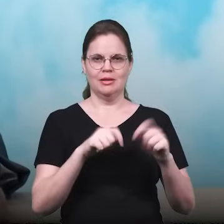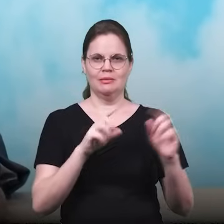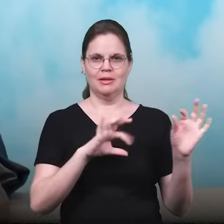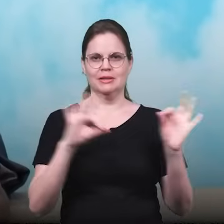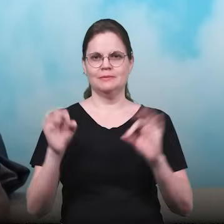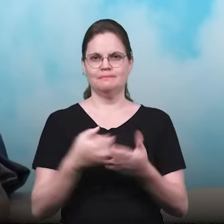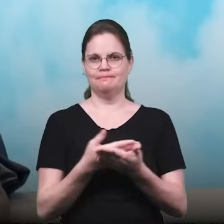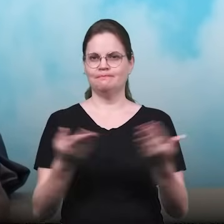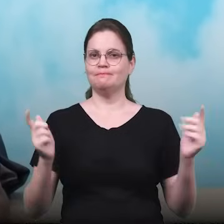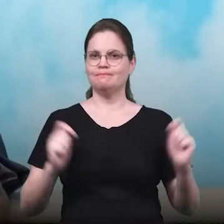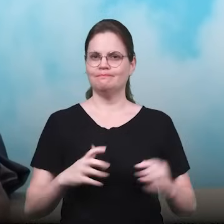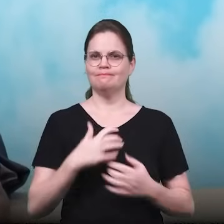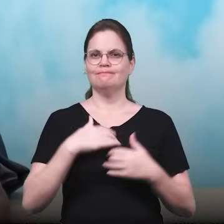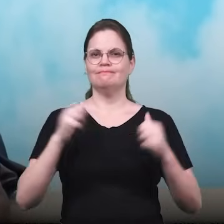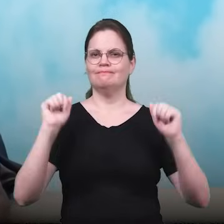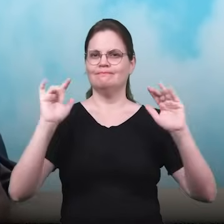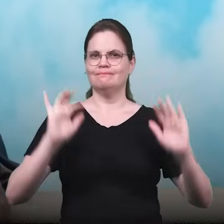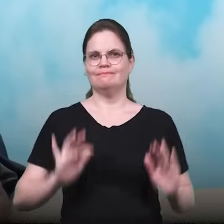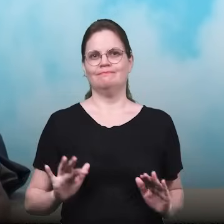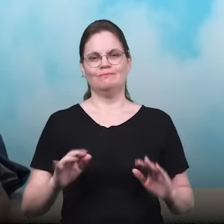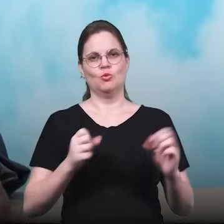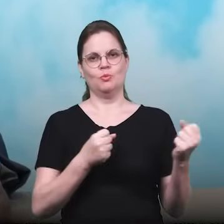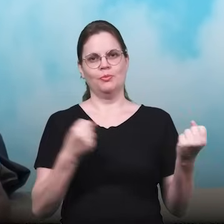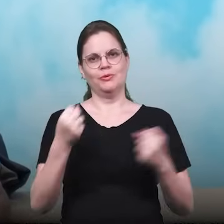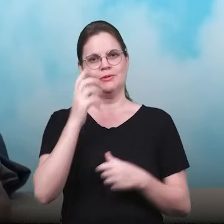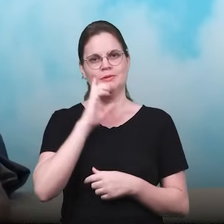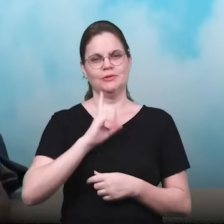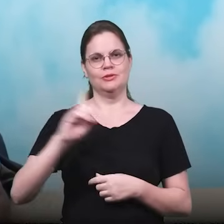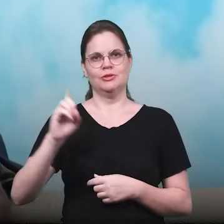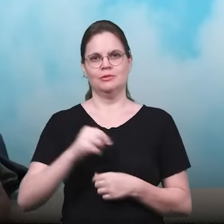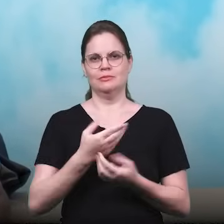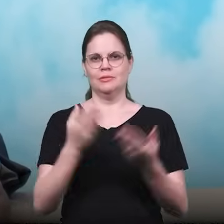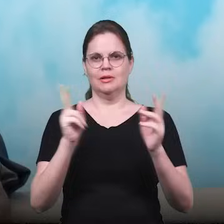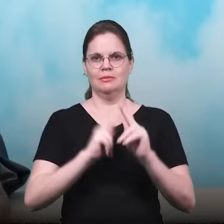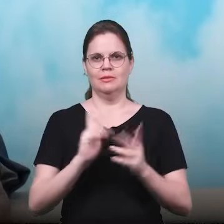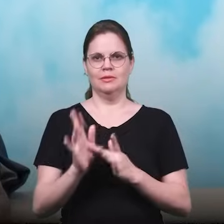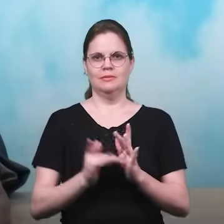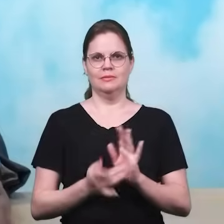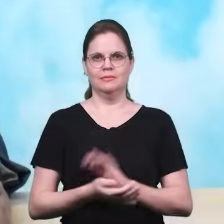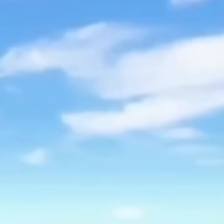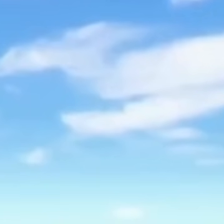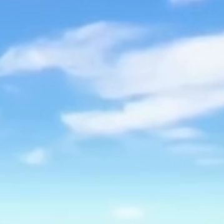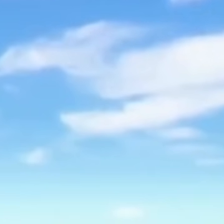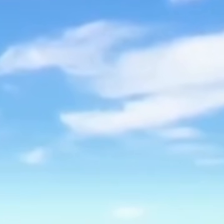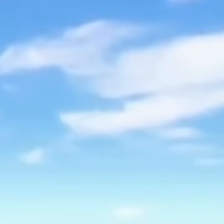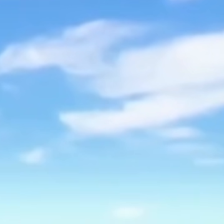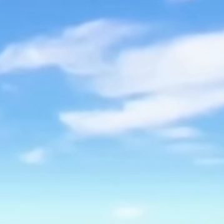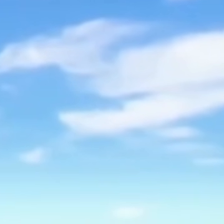podem se alimentar do poder da palavra de Deus. A todos, a paz do Senhor Jesus.